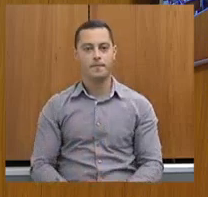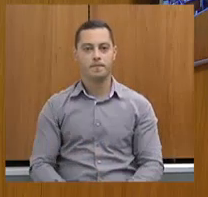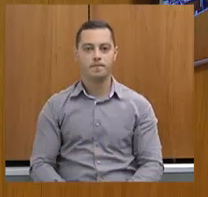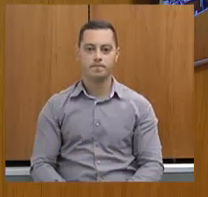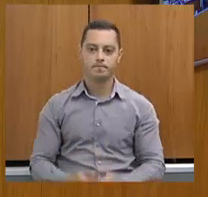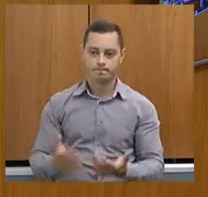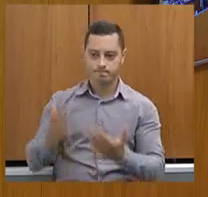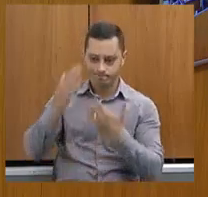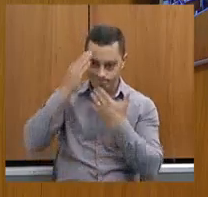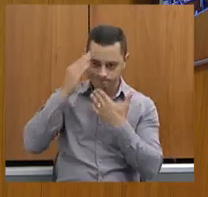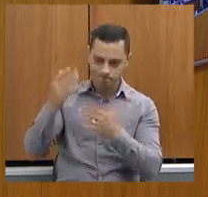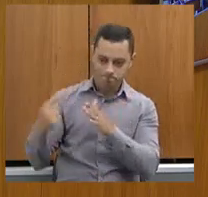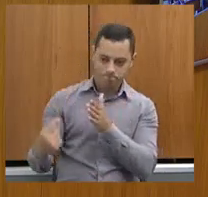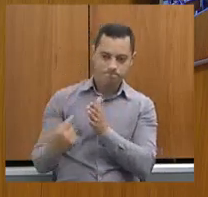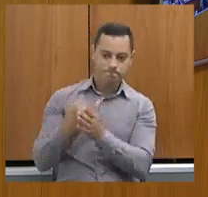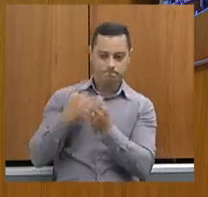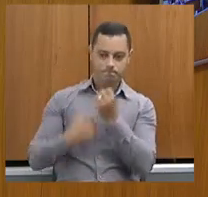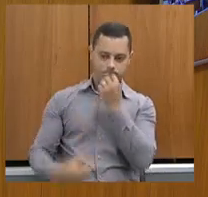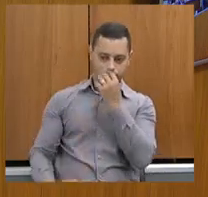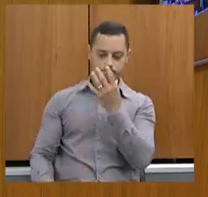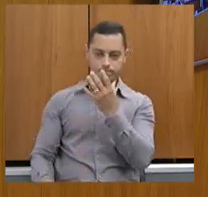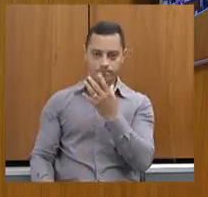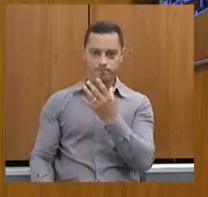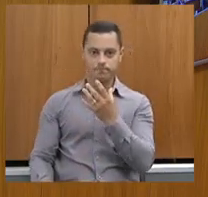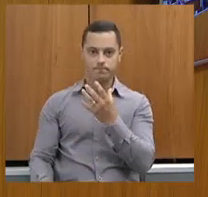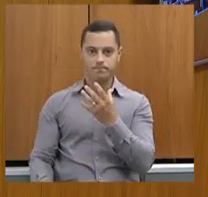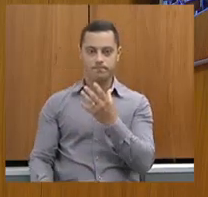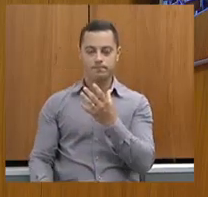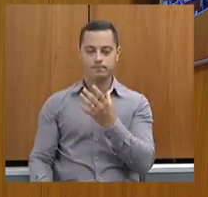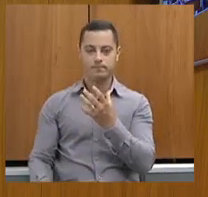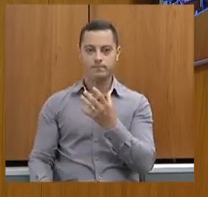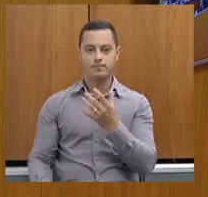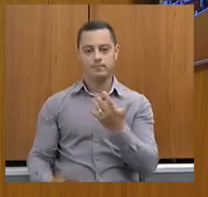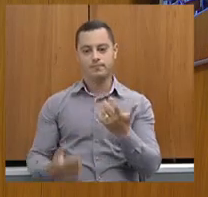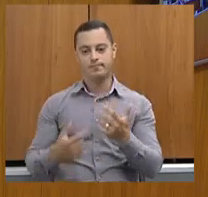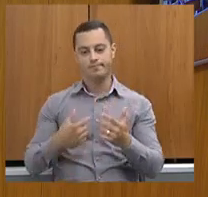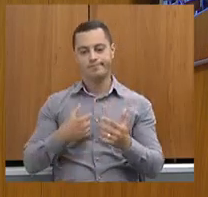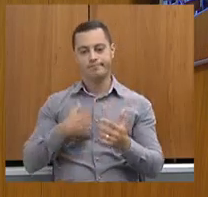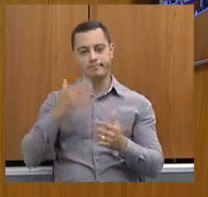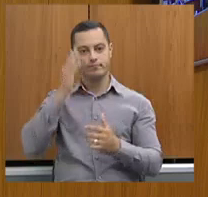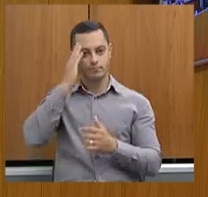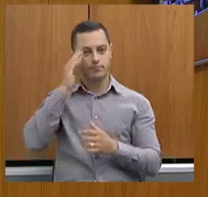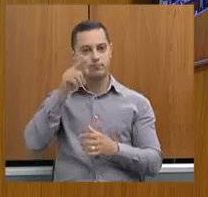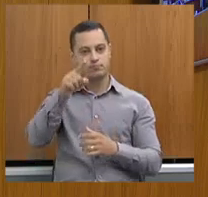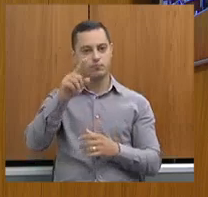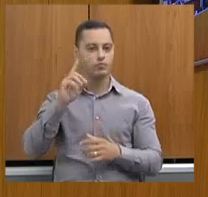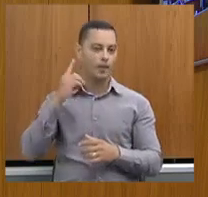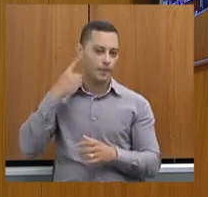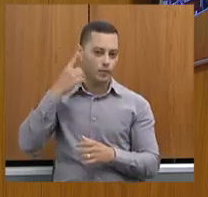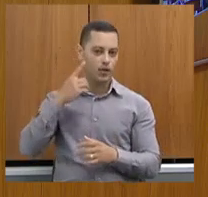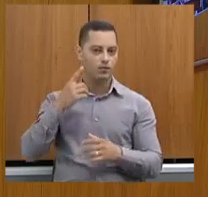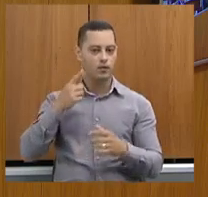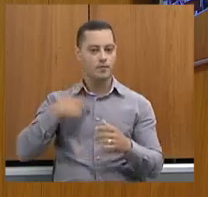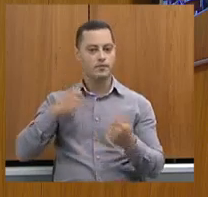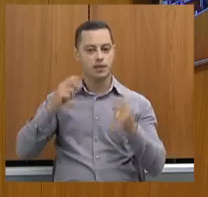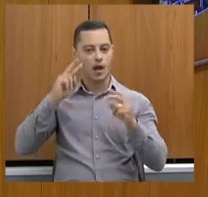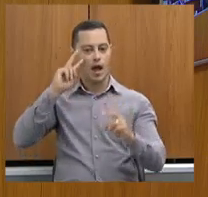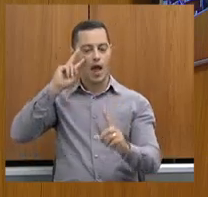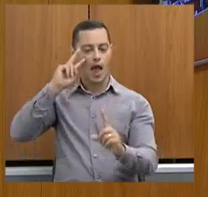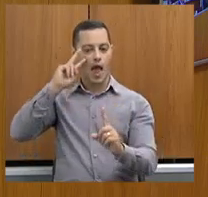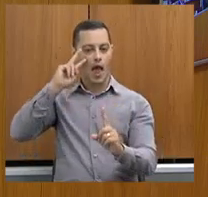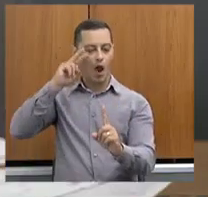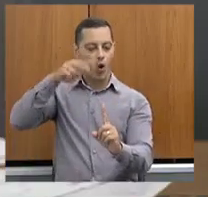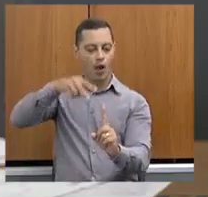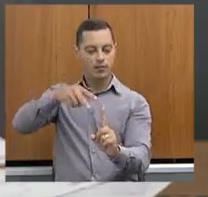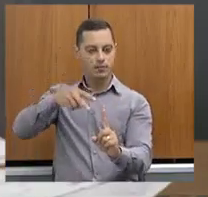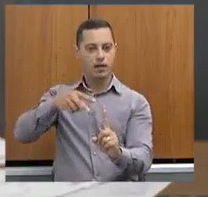pergunta é preciso reconhecer também o trabalho que o senhor faz com